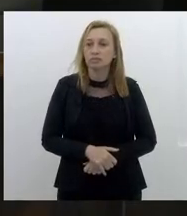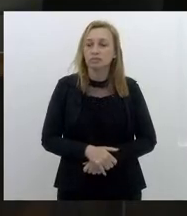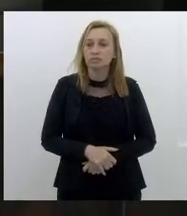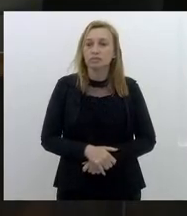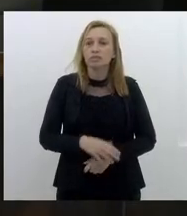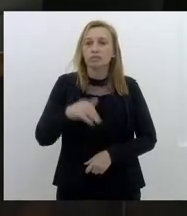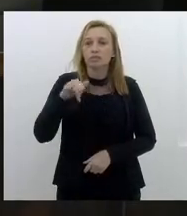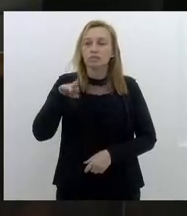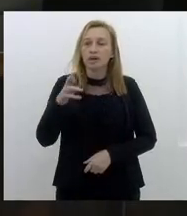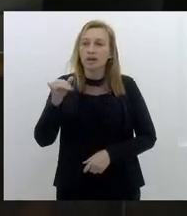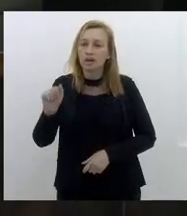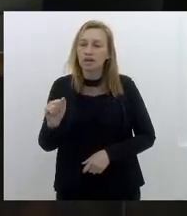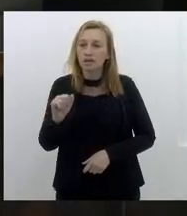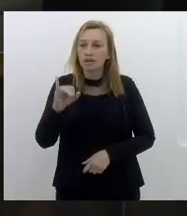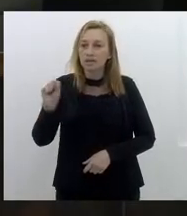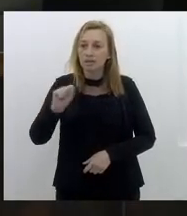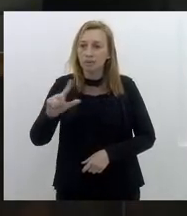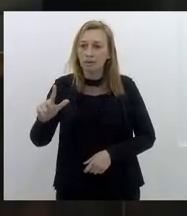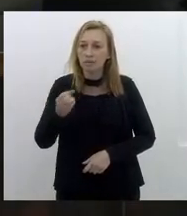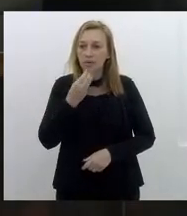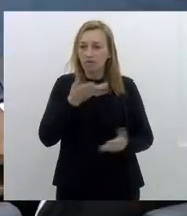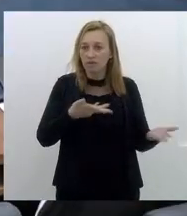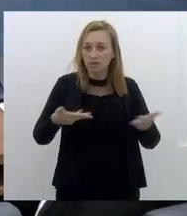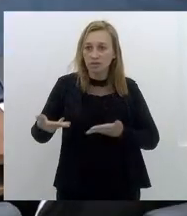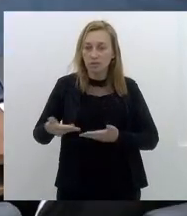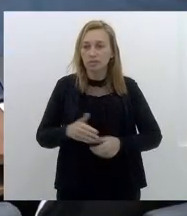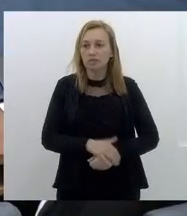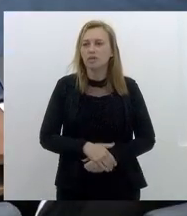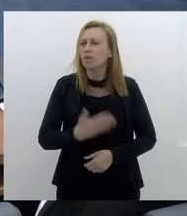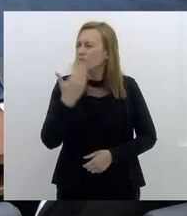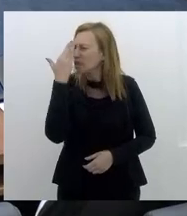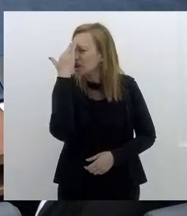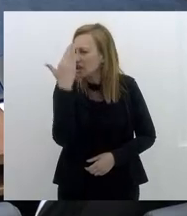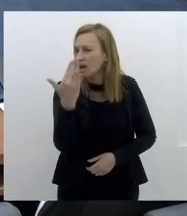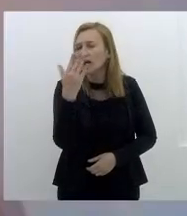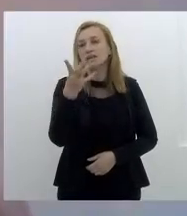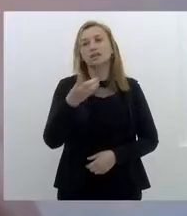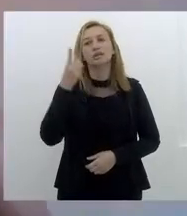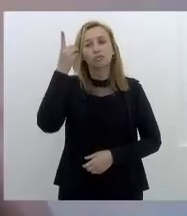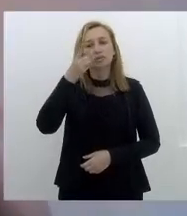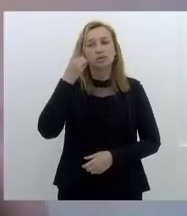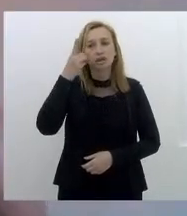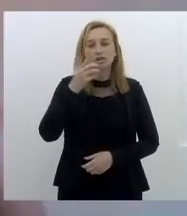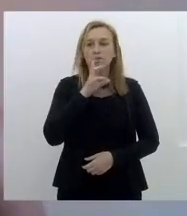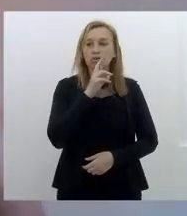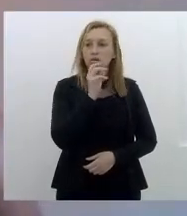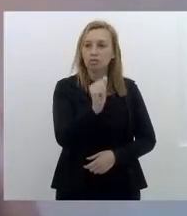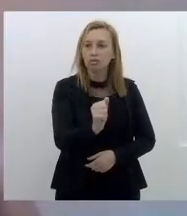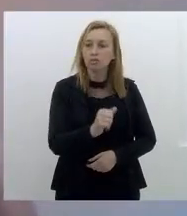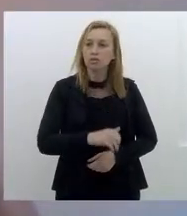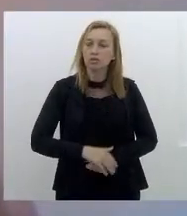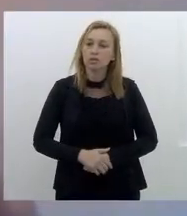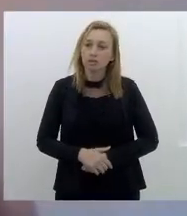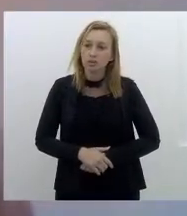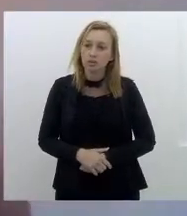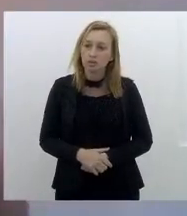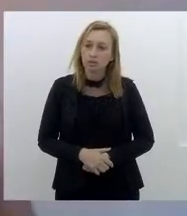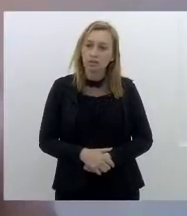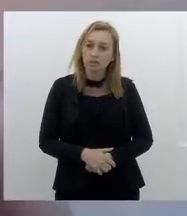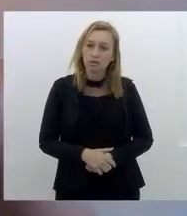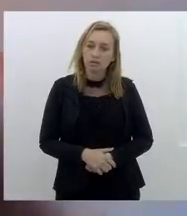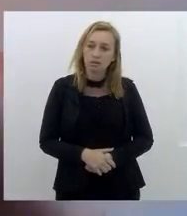Maria Izabel de Vasconcelos seja muito bem-vinda é muito obrigada de boa tarde Rodrigo Amorim e eu